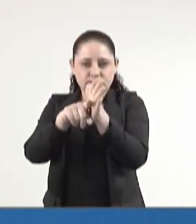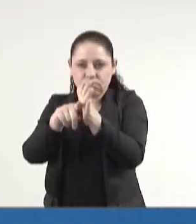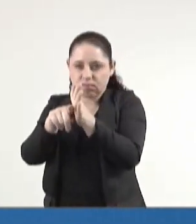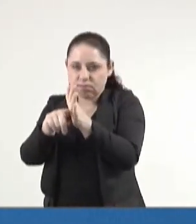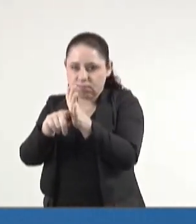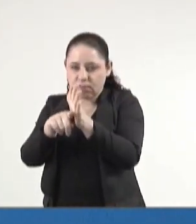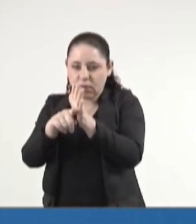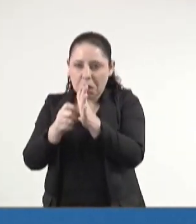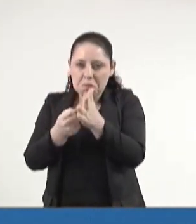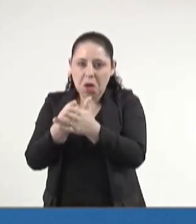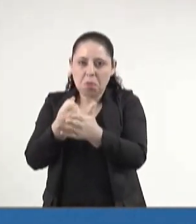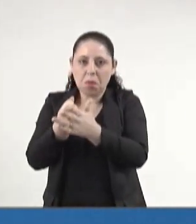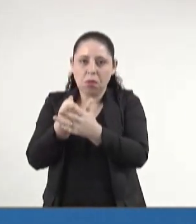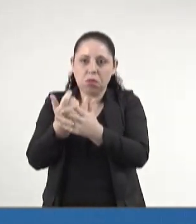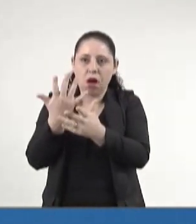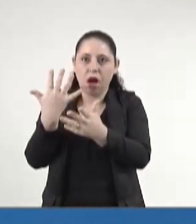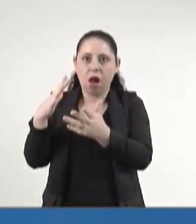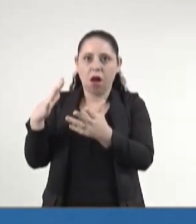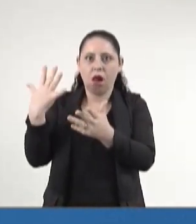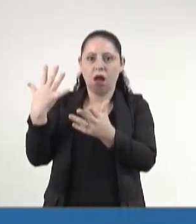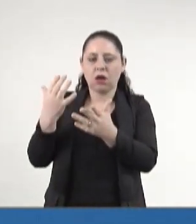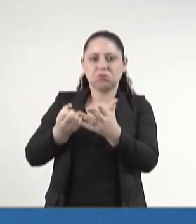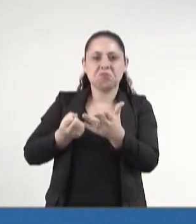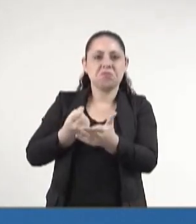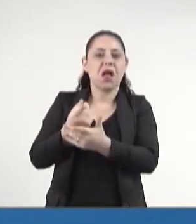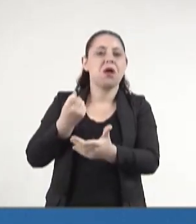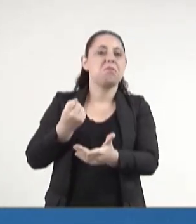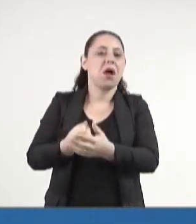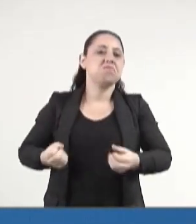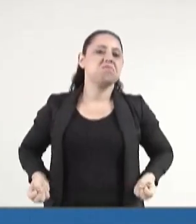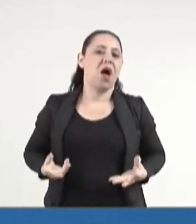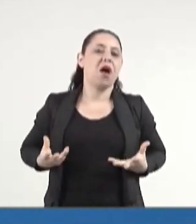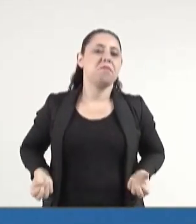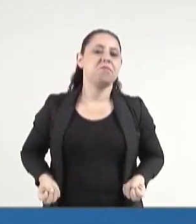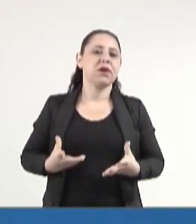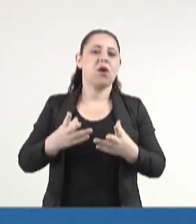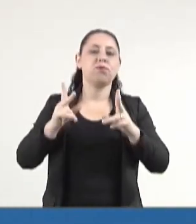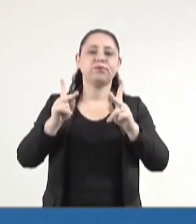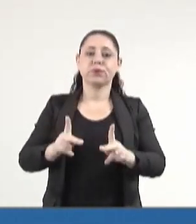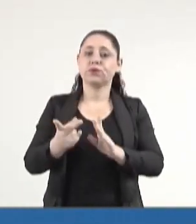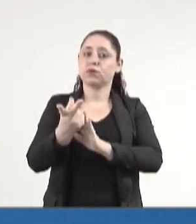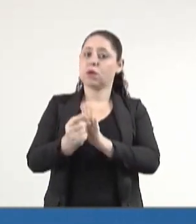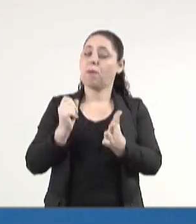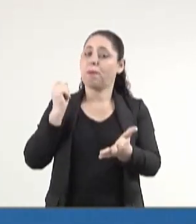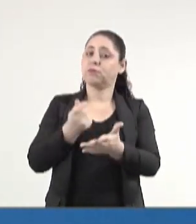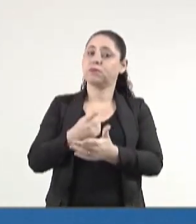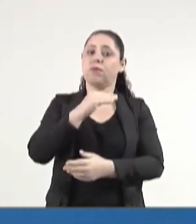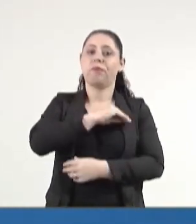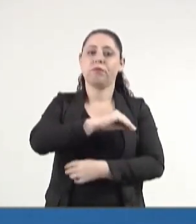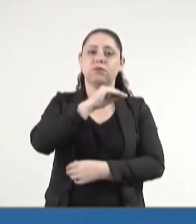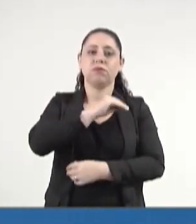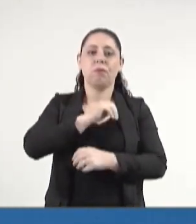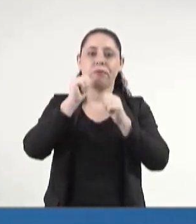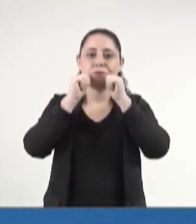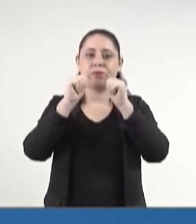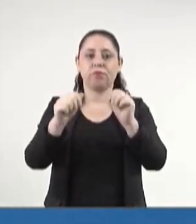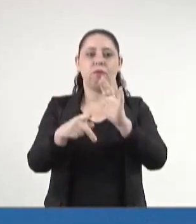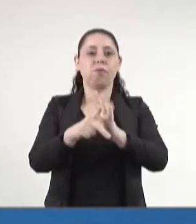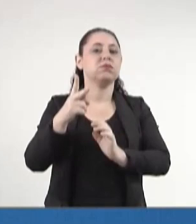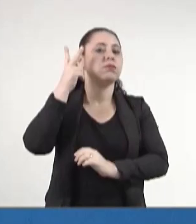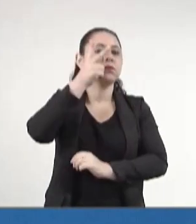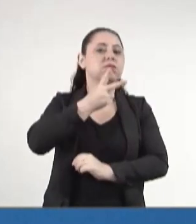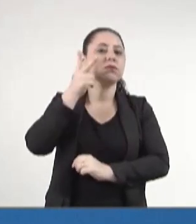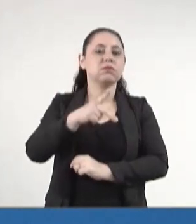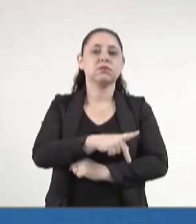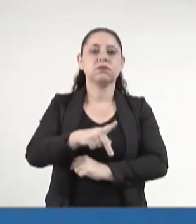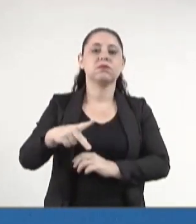acerca dos gastos exorbitantes de dinheiro público com o pagamento de salário para assessores do atual